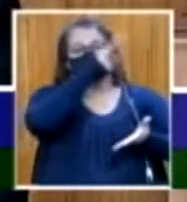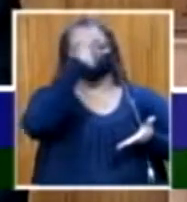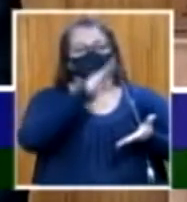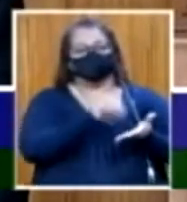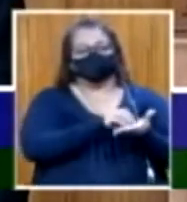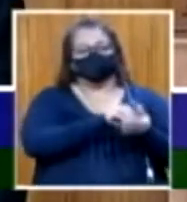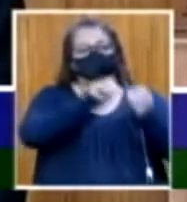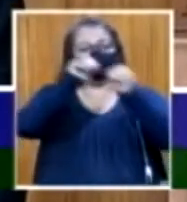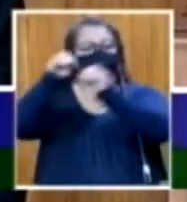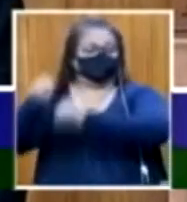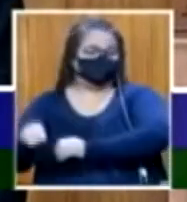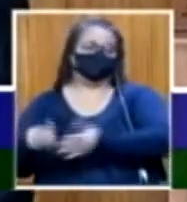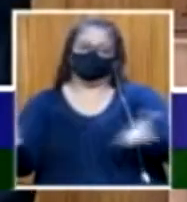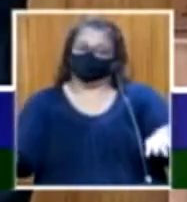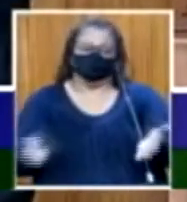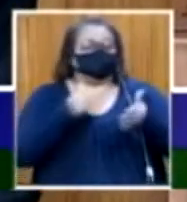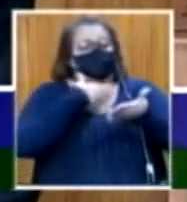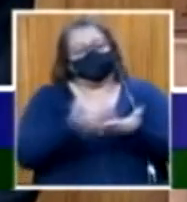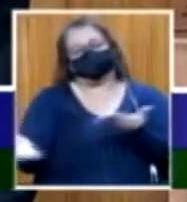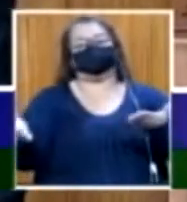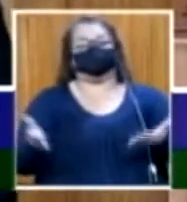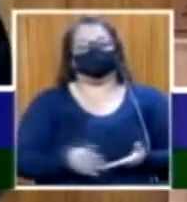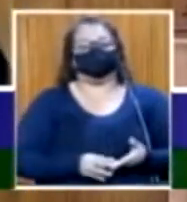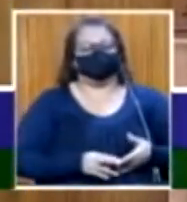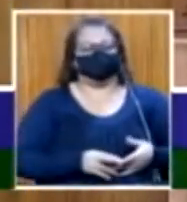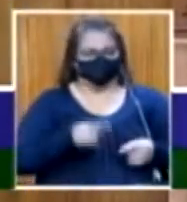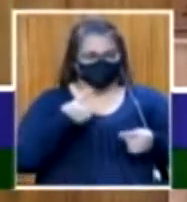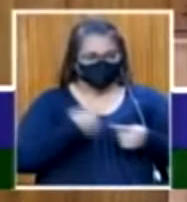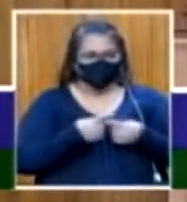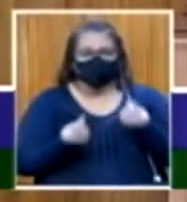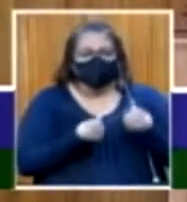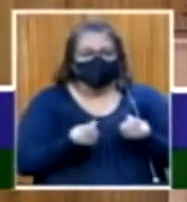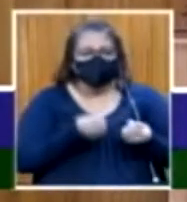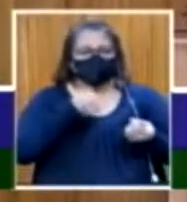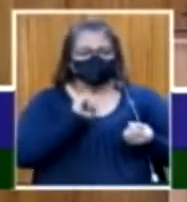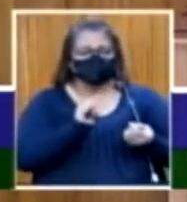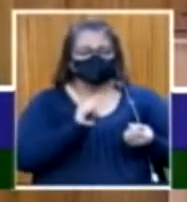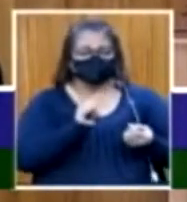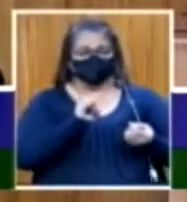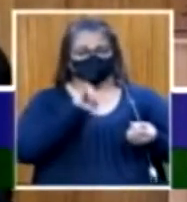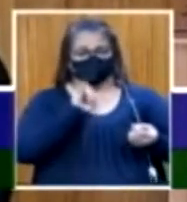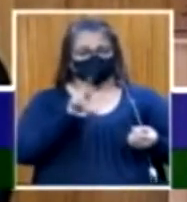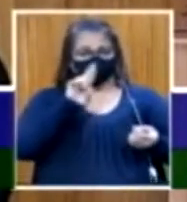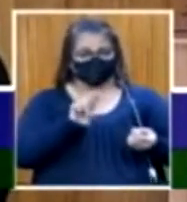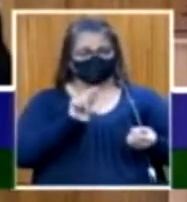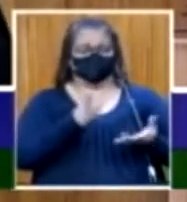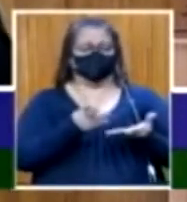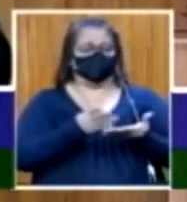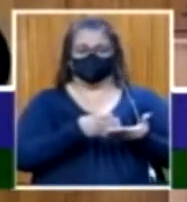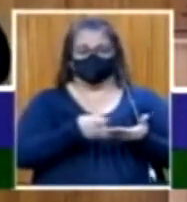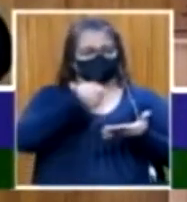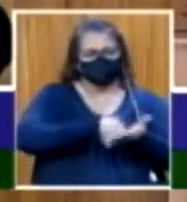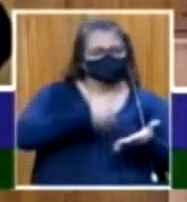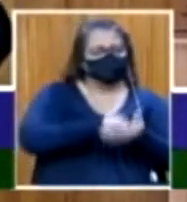país. Dinheiro que deixou o país. A estimativa de aumento de arrecadação com essa tributação é 1 bilhão e 100. Nós